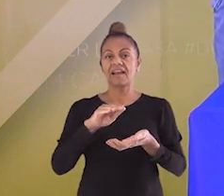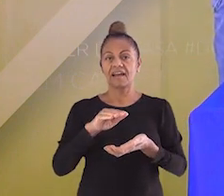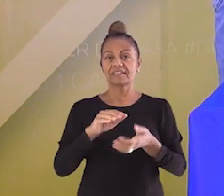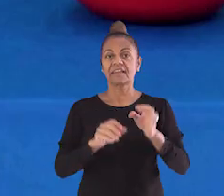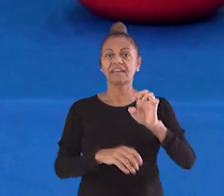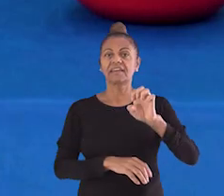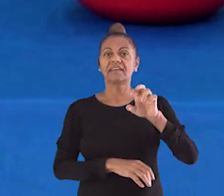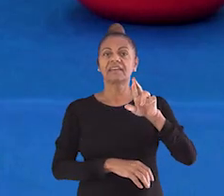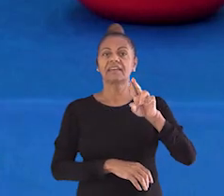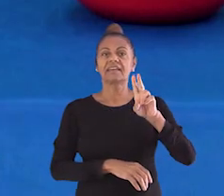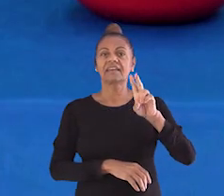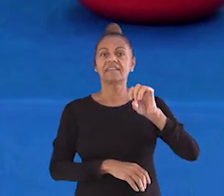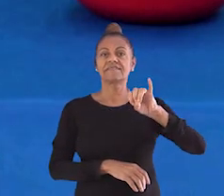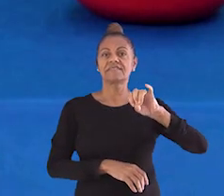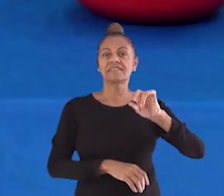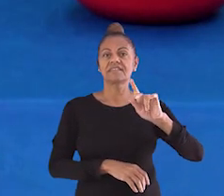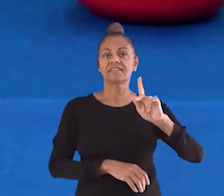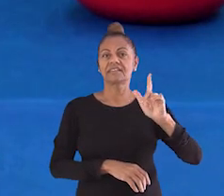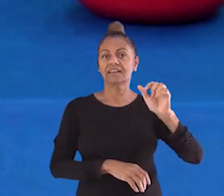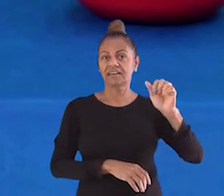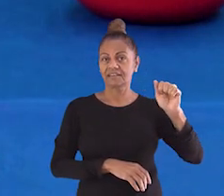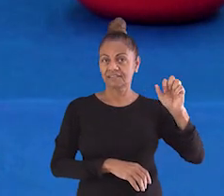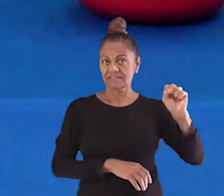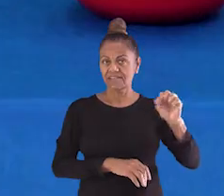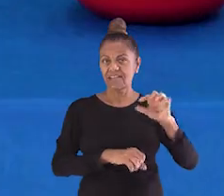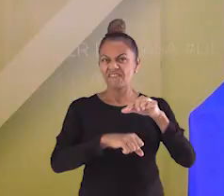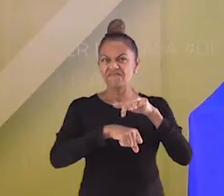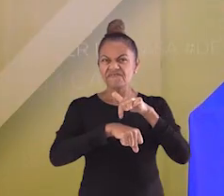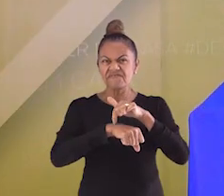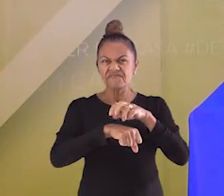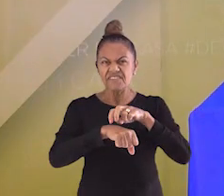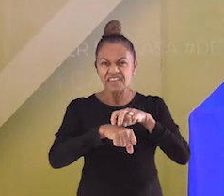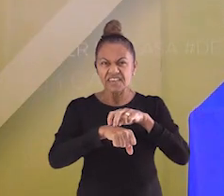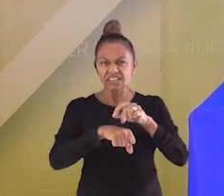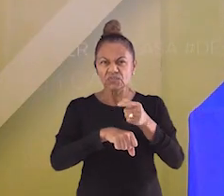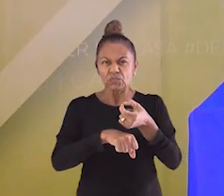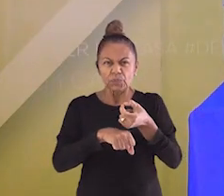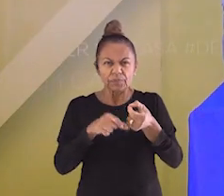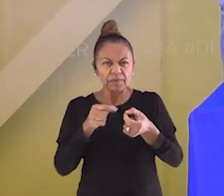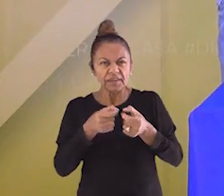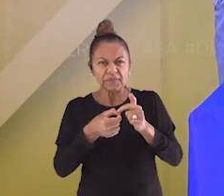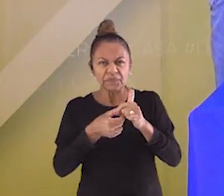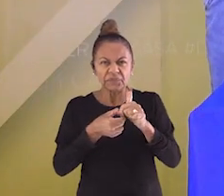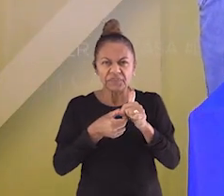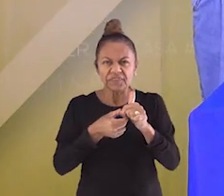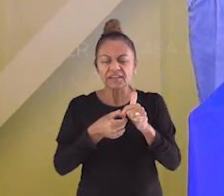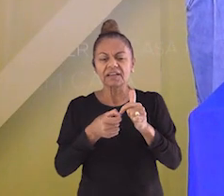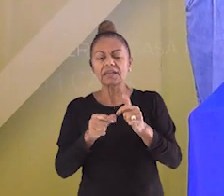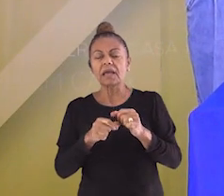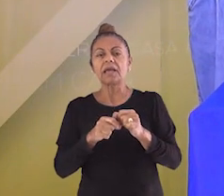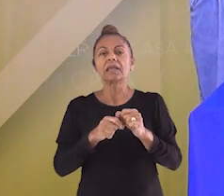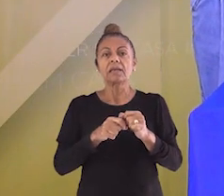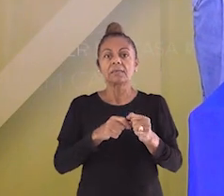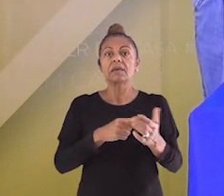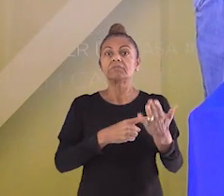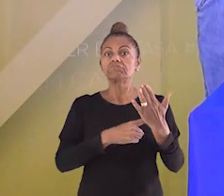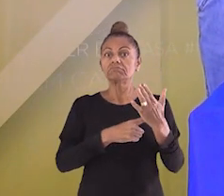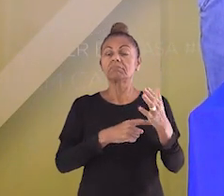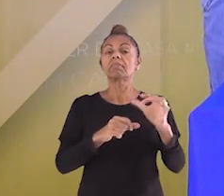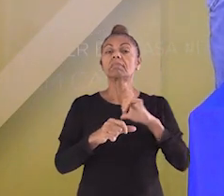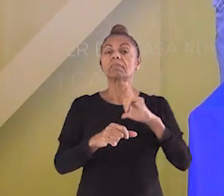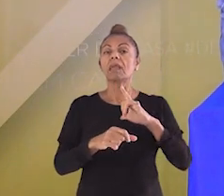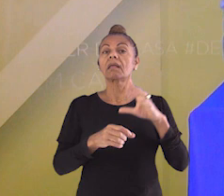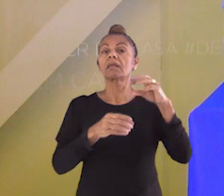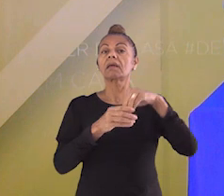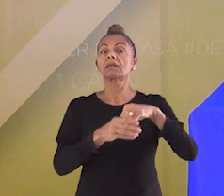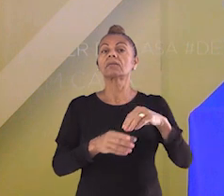as ervilhas trazendo as vitaminas. Muito bem. Aí a gente falou aqui, você pode trocar o óleo por manteiga,